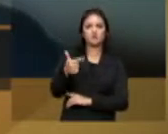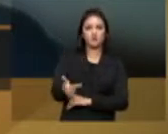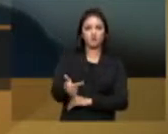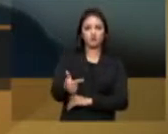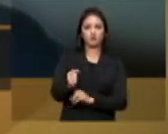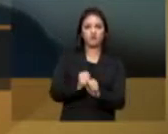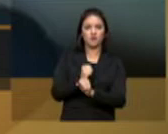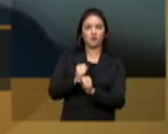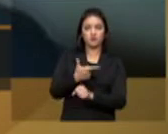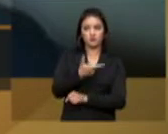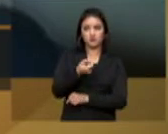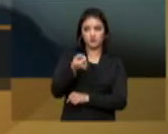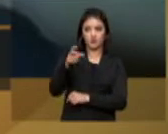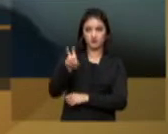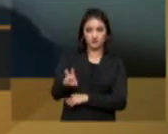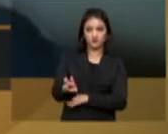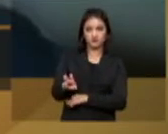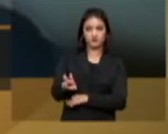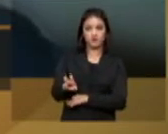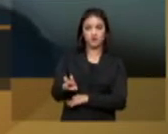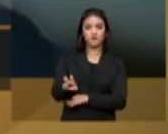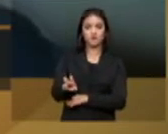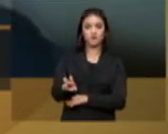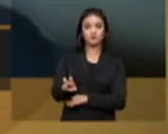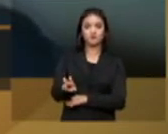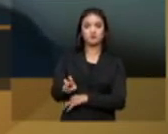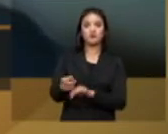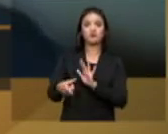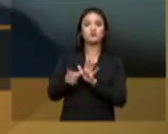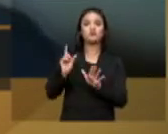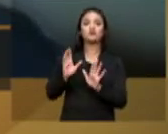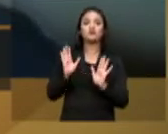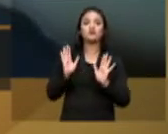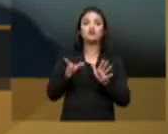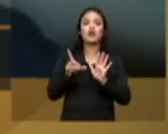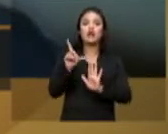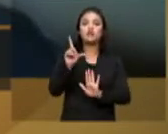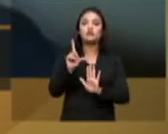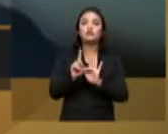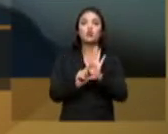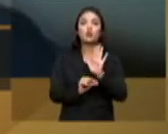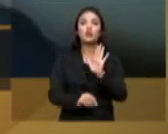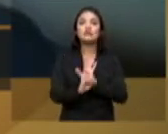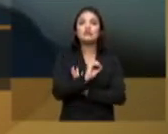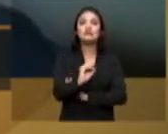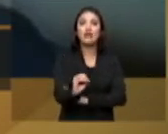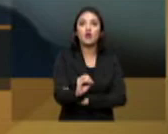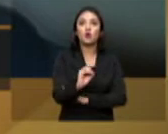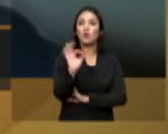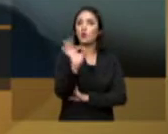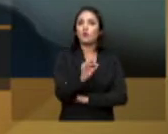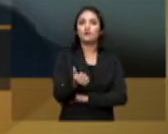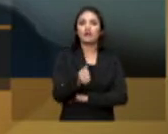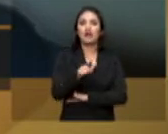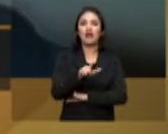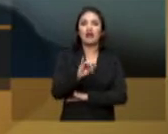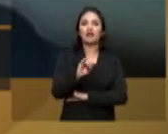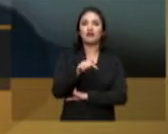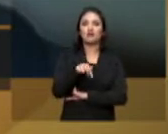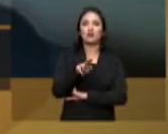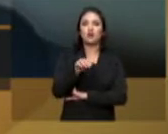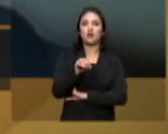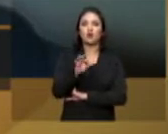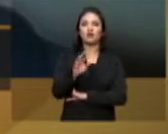5.442 de 2005, que havia reduzido a zero aquelas alíquotas. E aqui eu abro outro